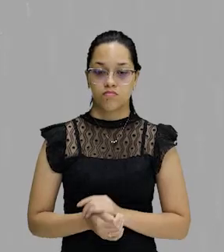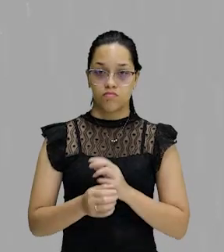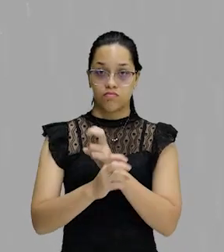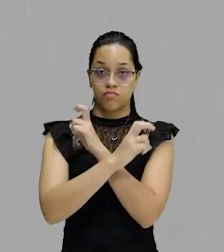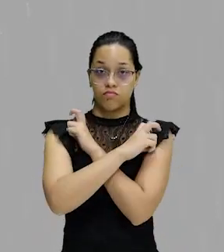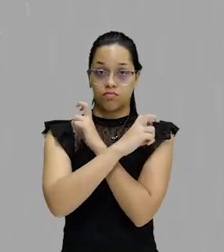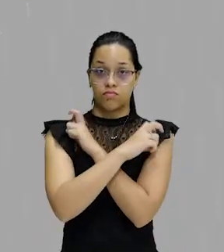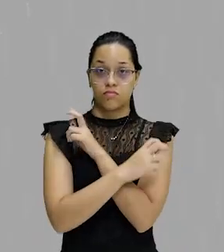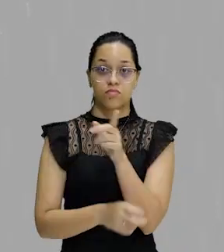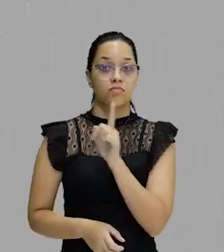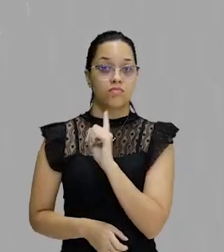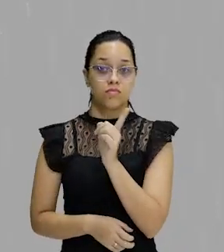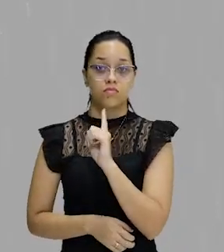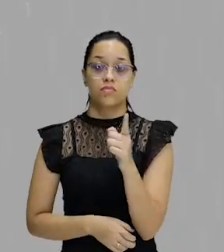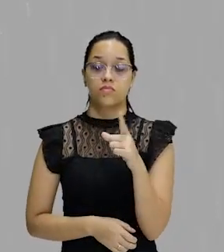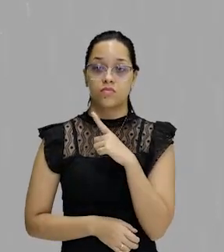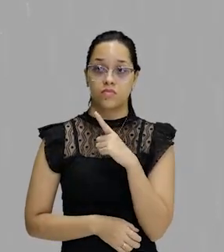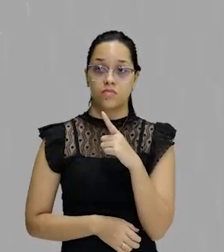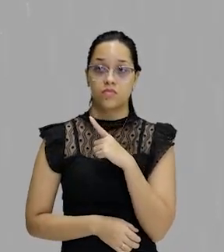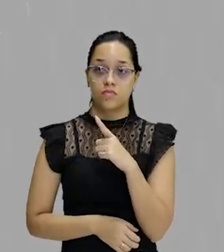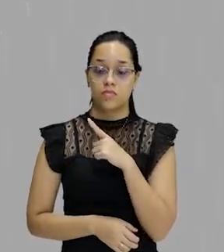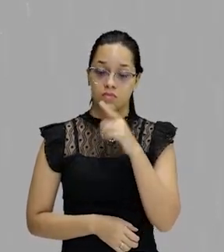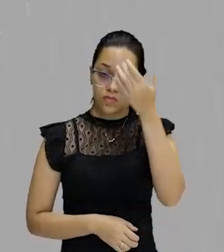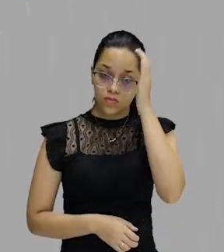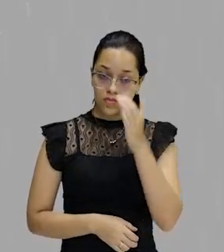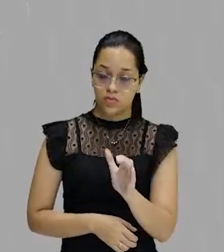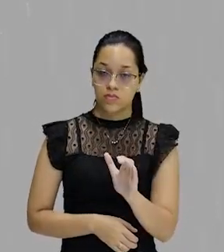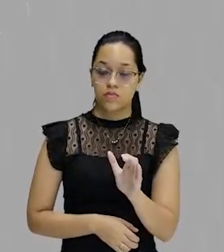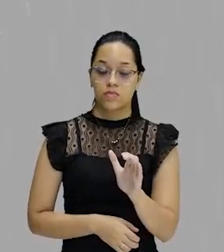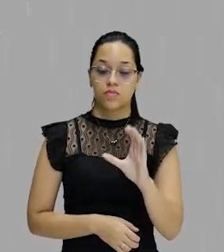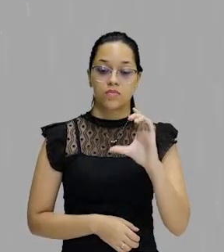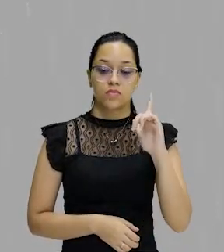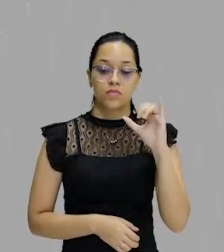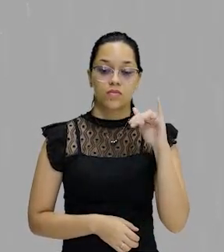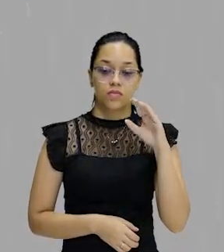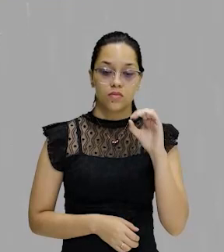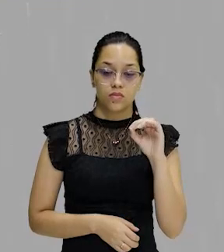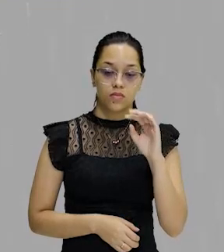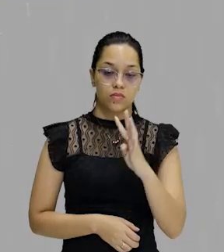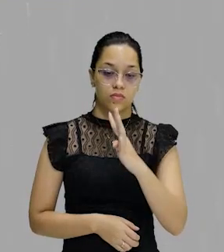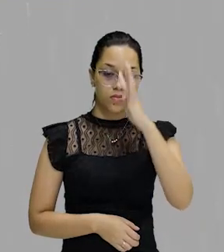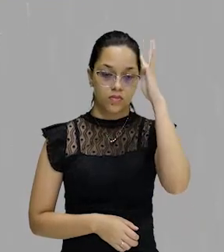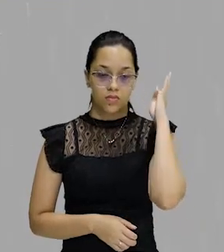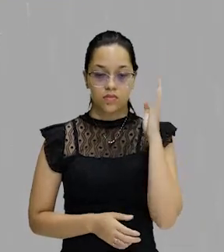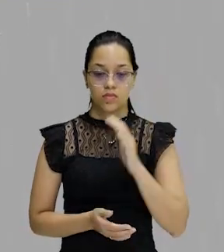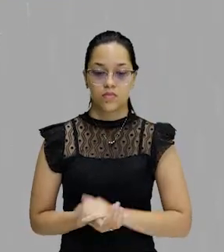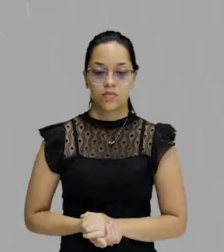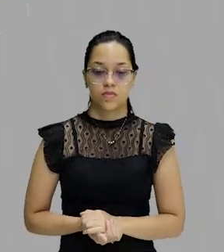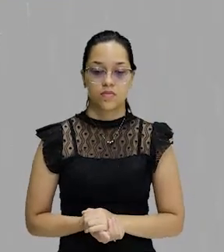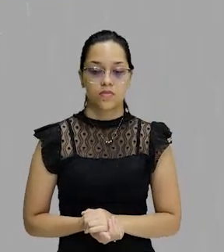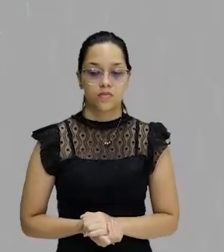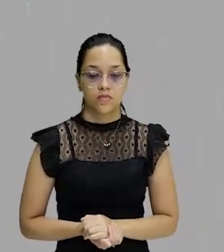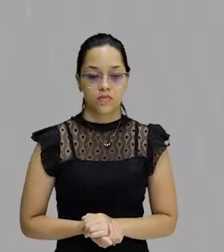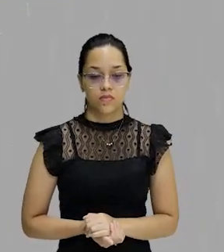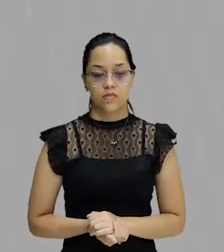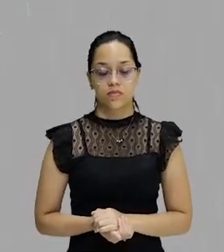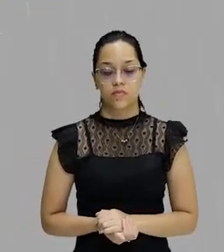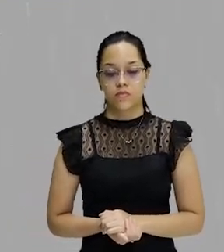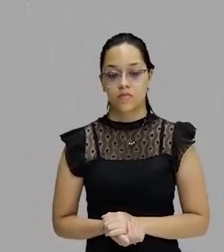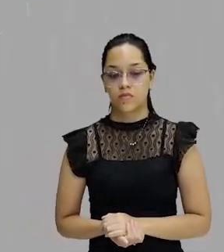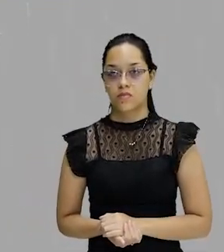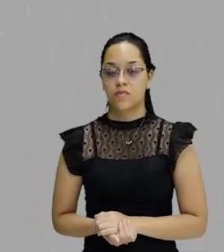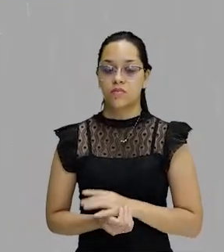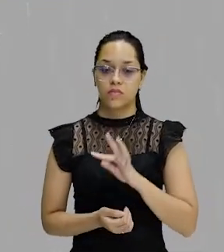O Renascimento vai buscar inspiração na cultura clássica greco-romana. Os renascentistas defendiam uma visão humanista, ok. Naturalista,